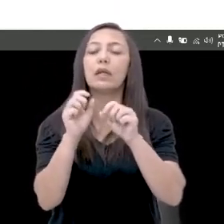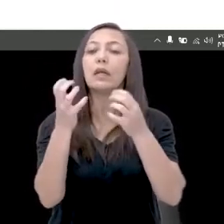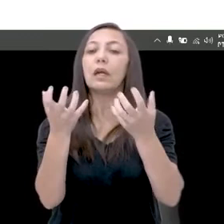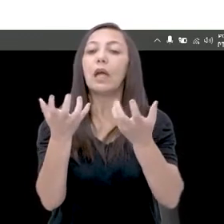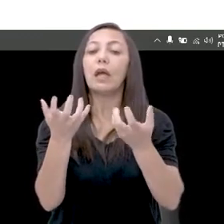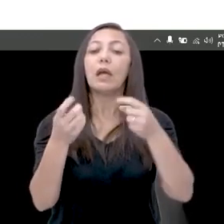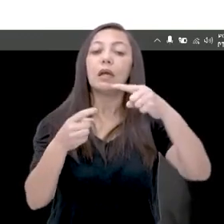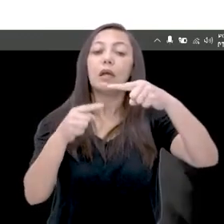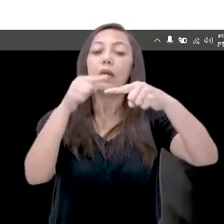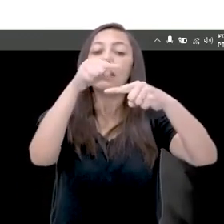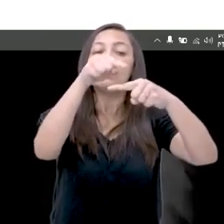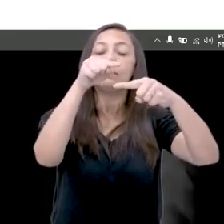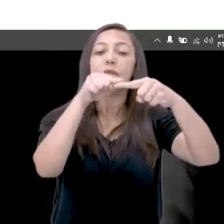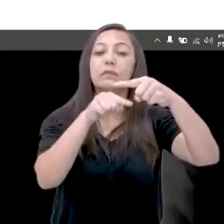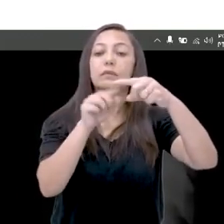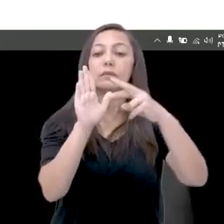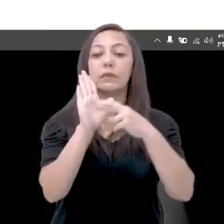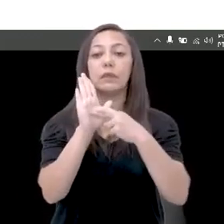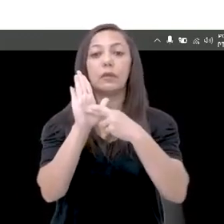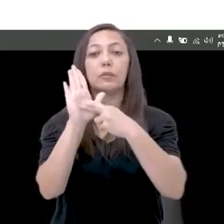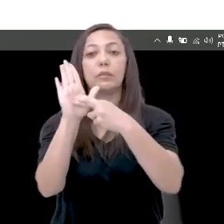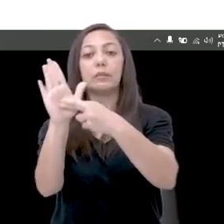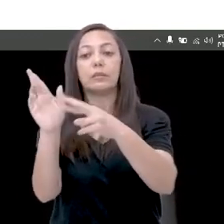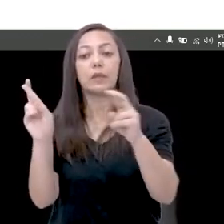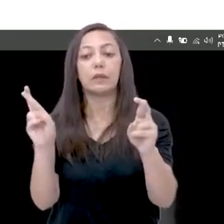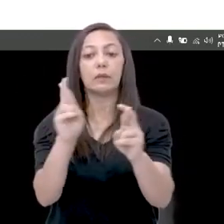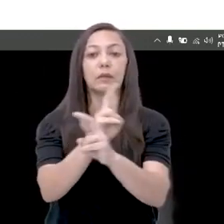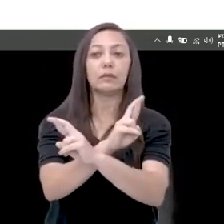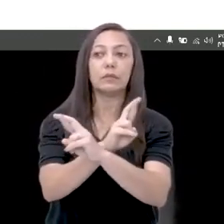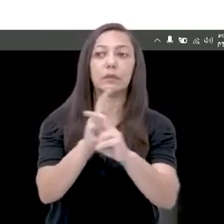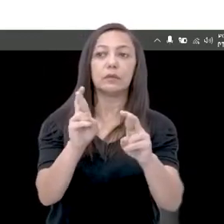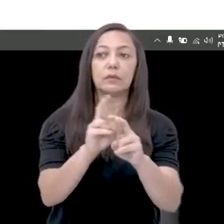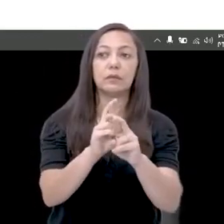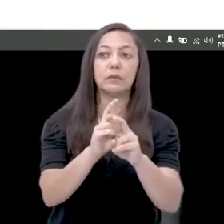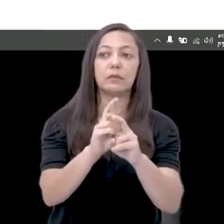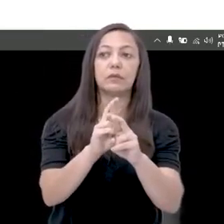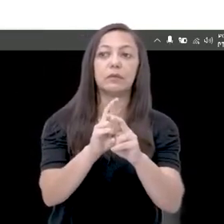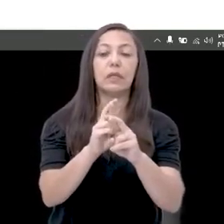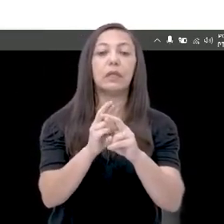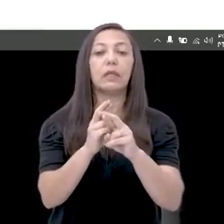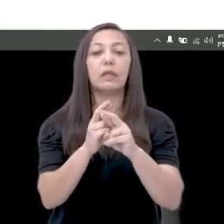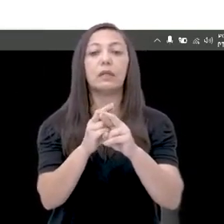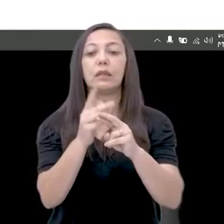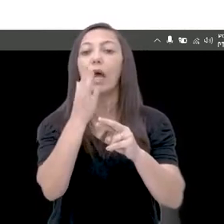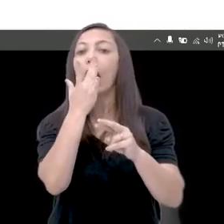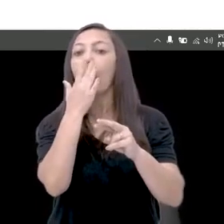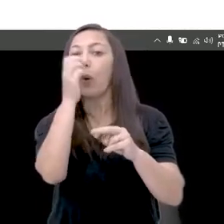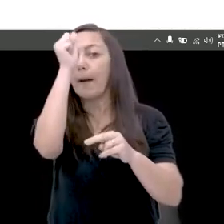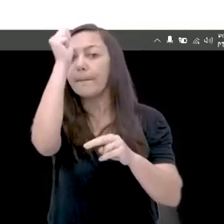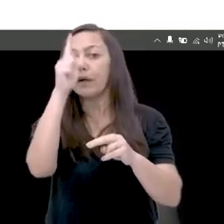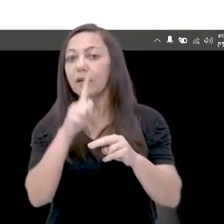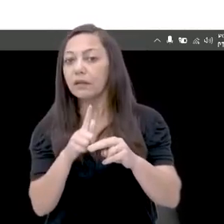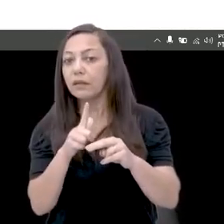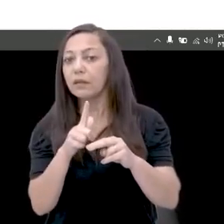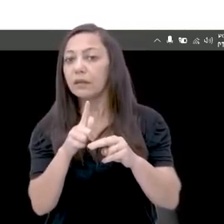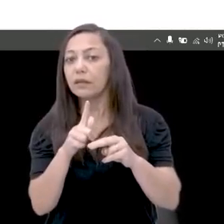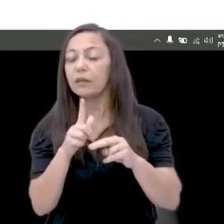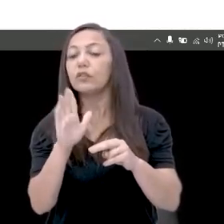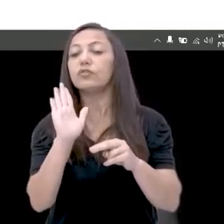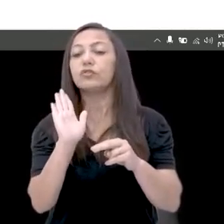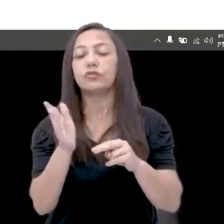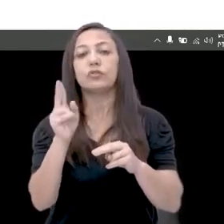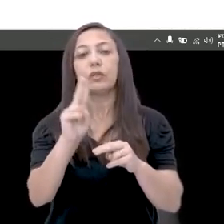a fração que represente a razão entre a parte de tinta